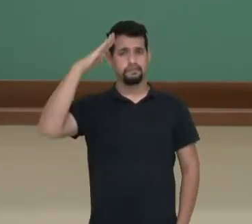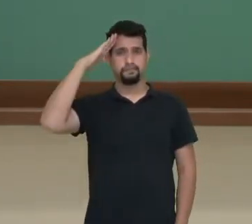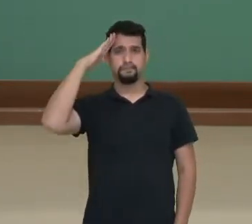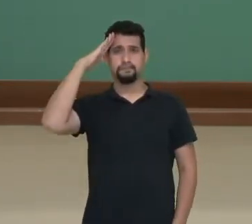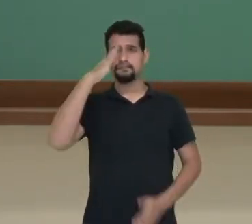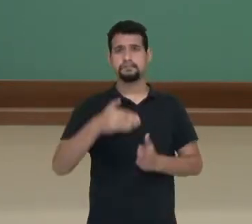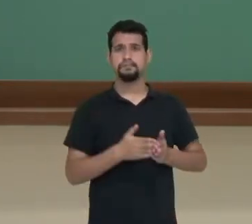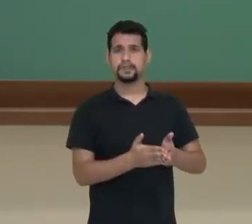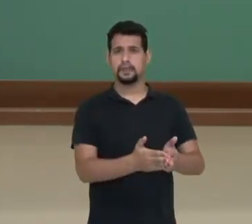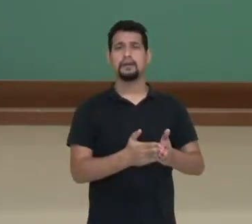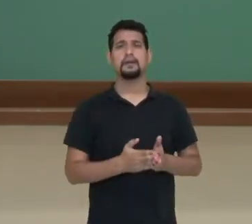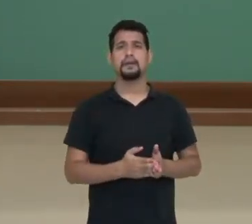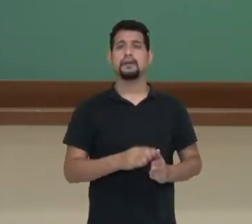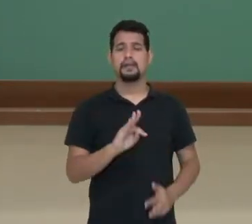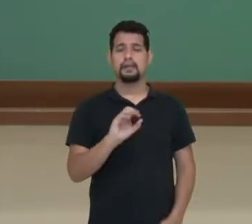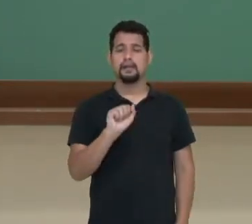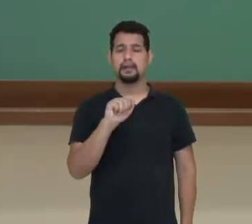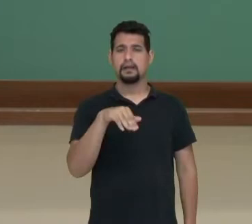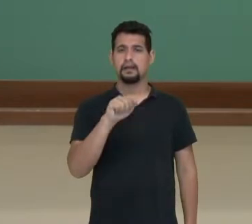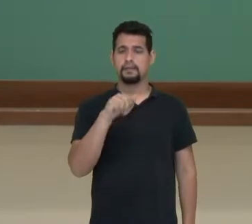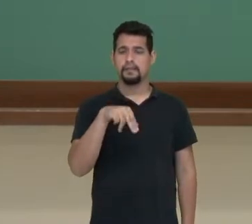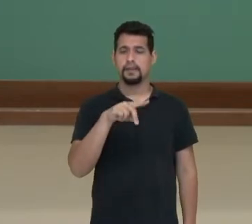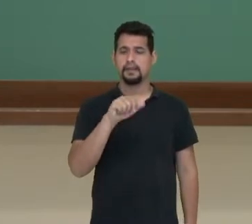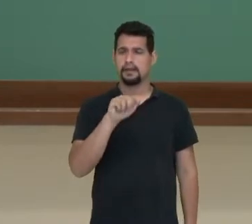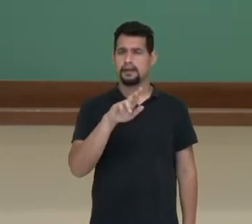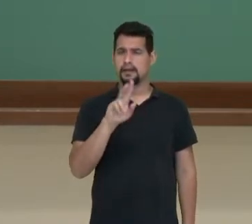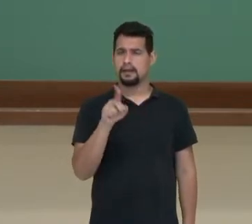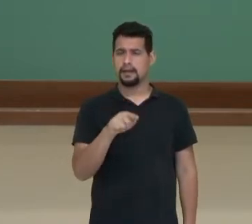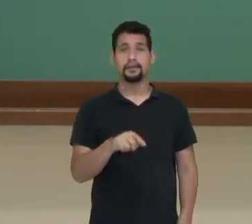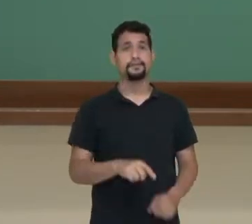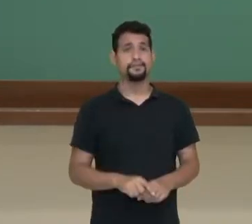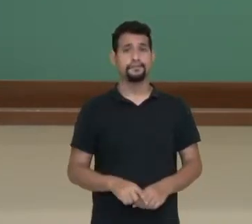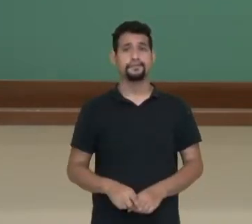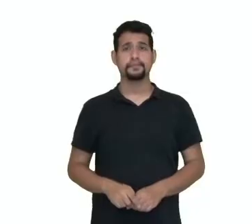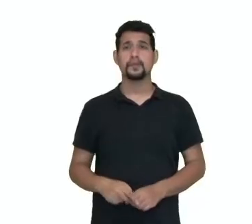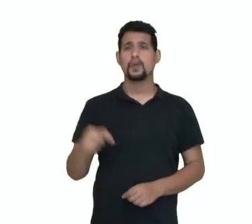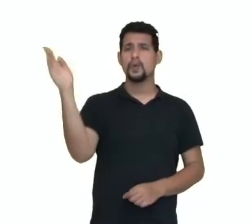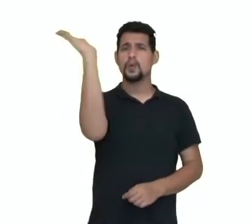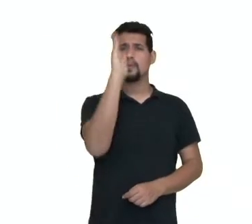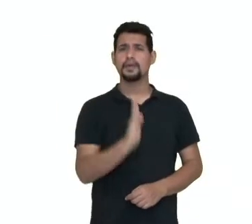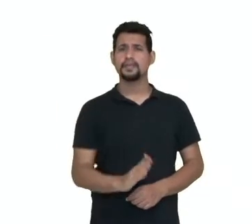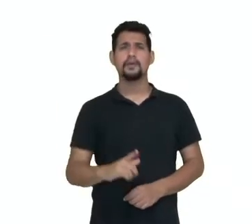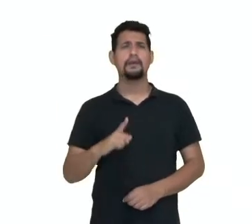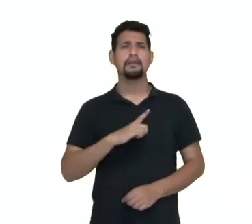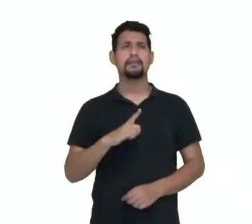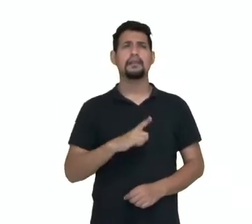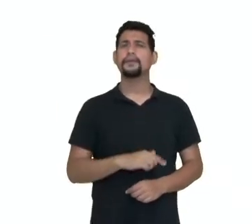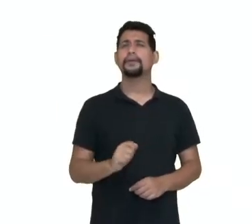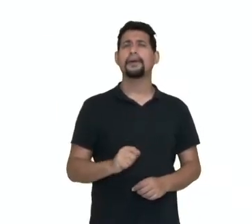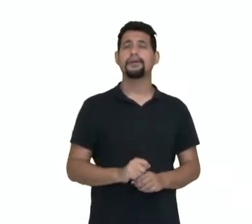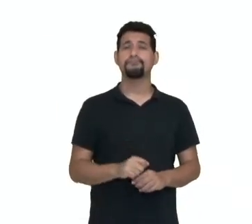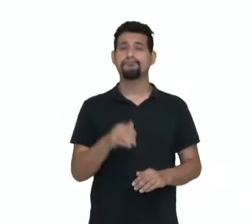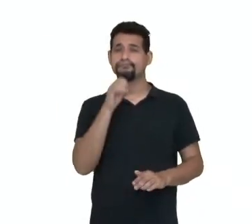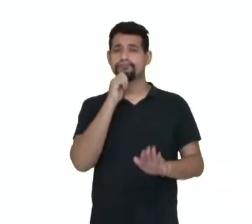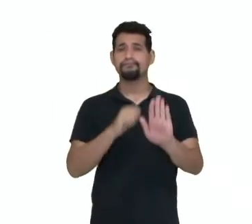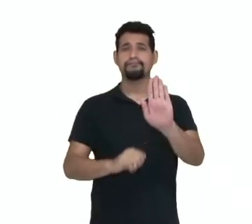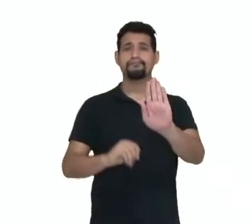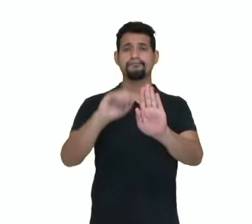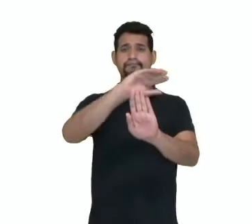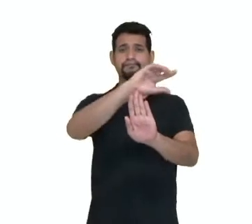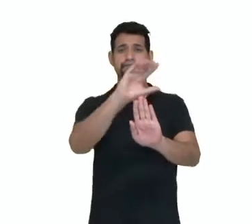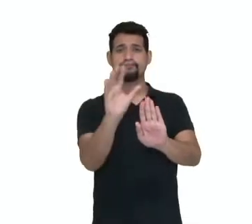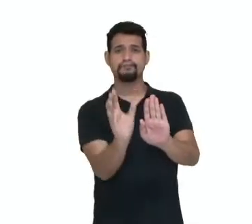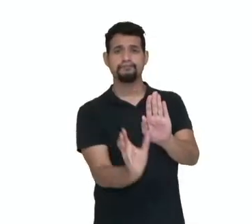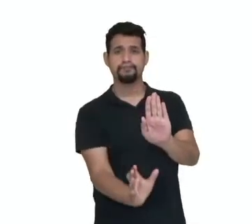Almirante Tamandaré. O Brasil possui uma gigantesca costa e litorais, além de ter uma grande